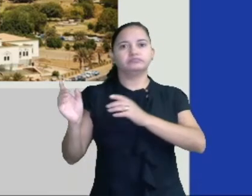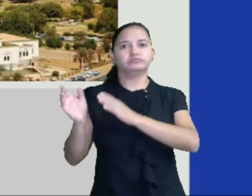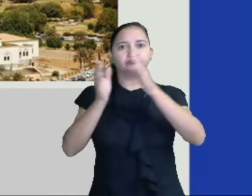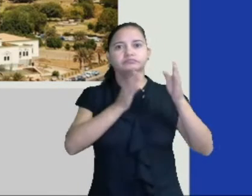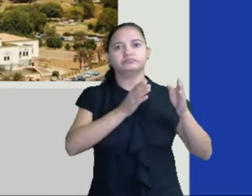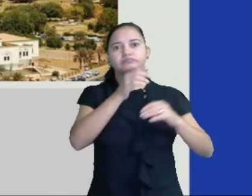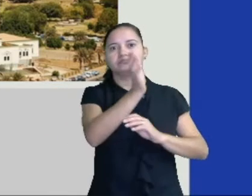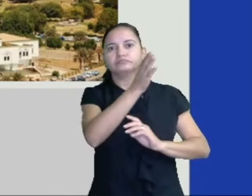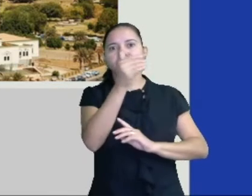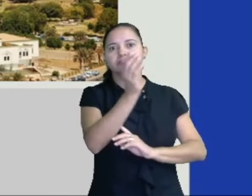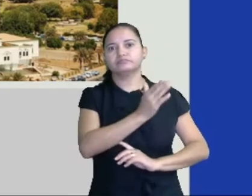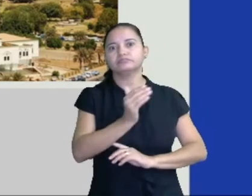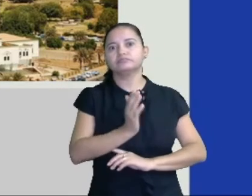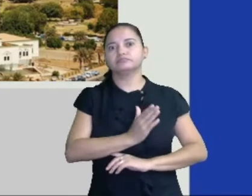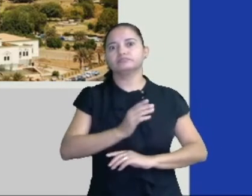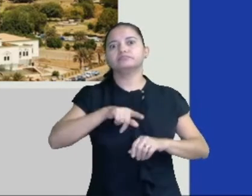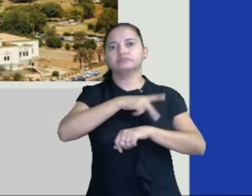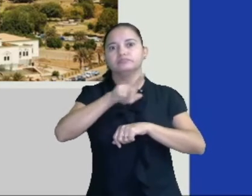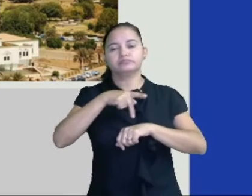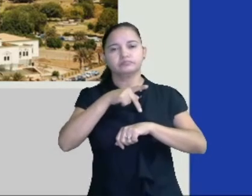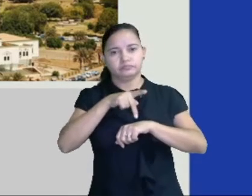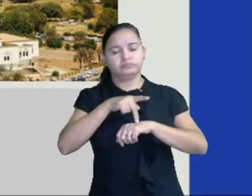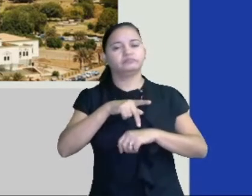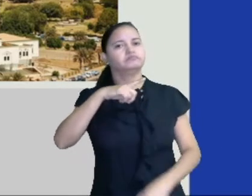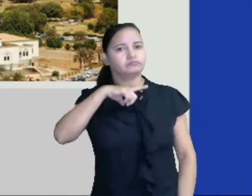é um país que